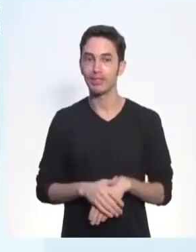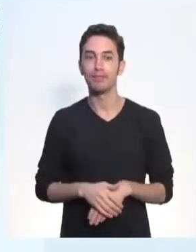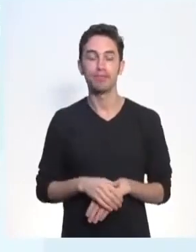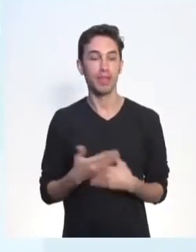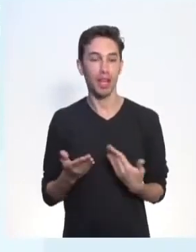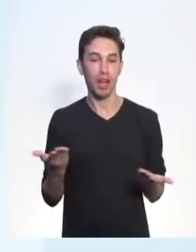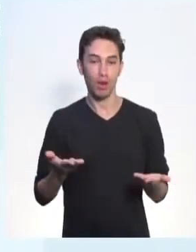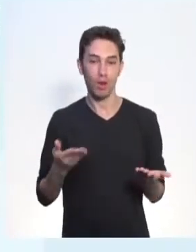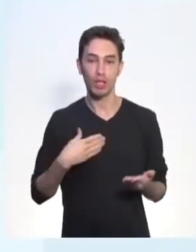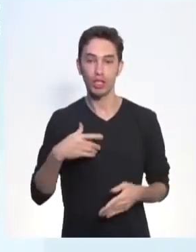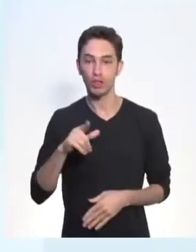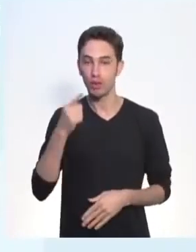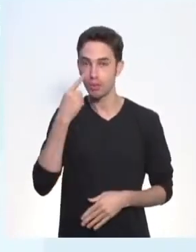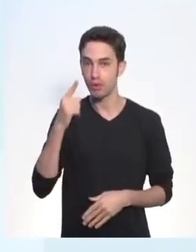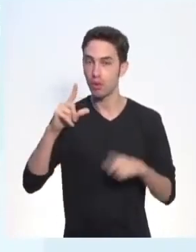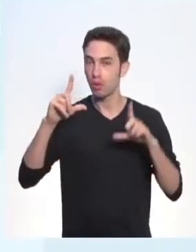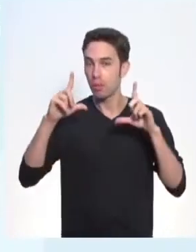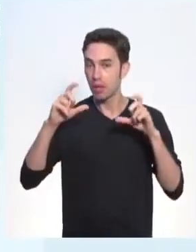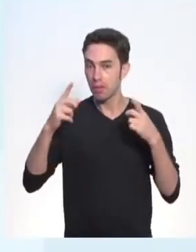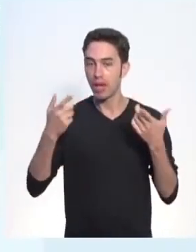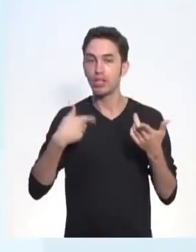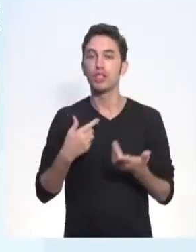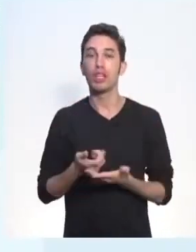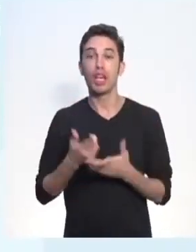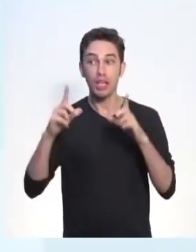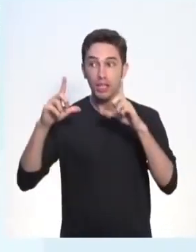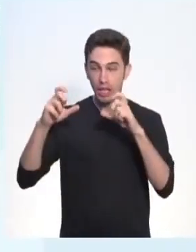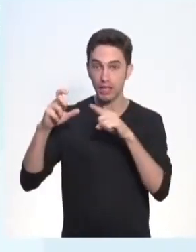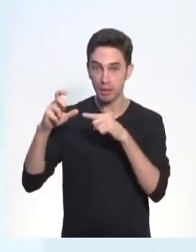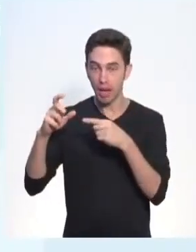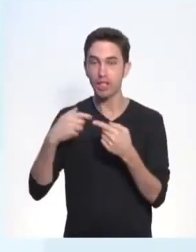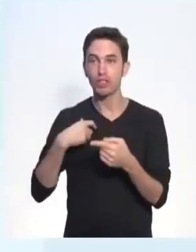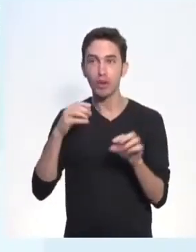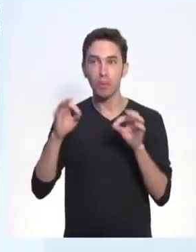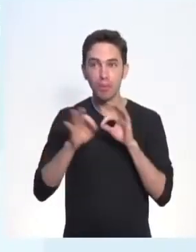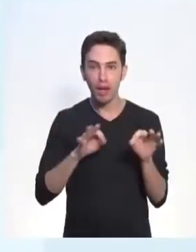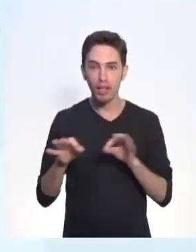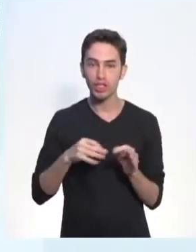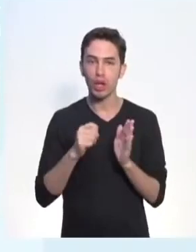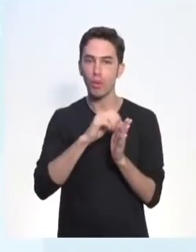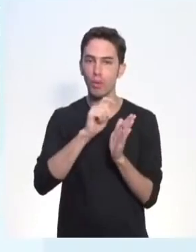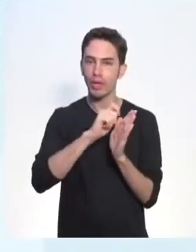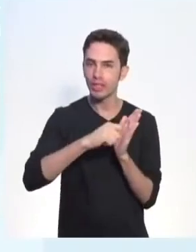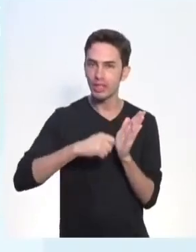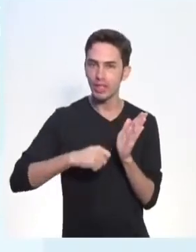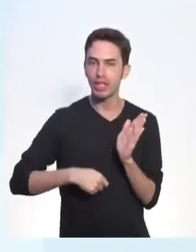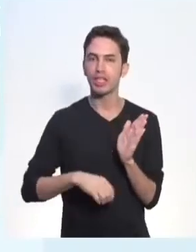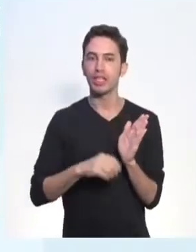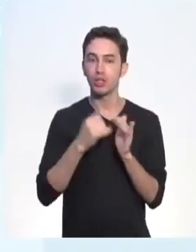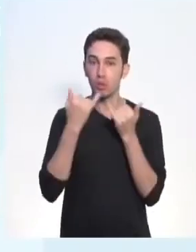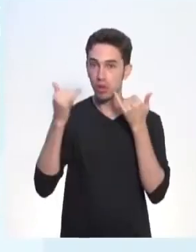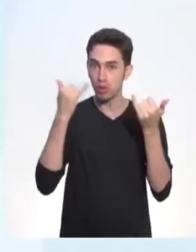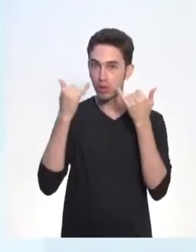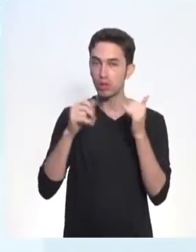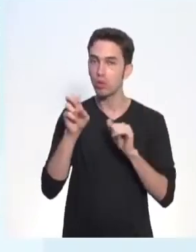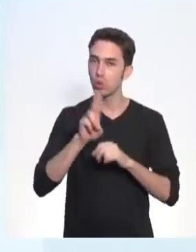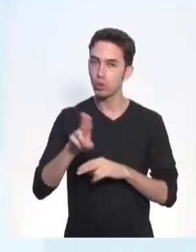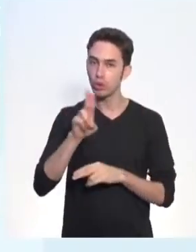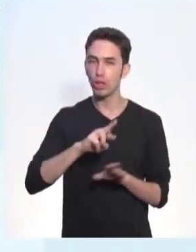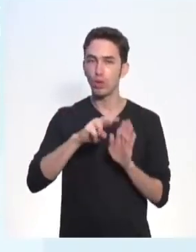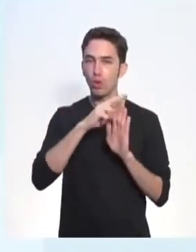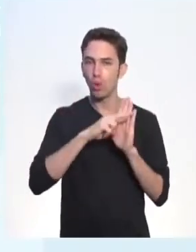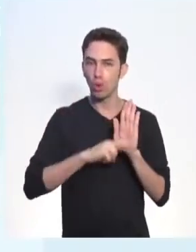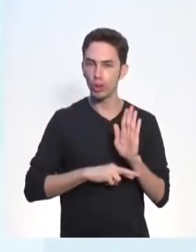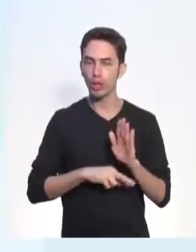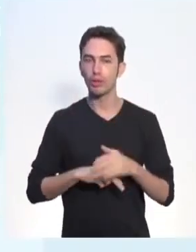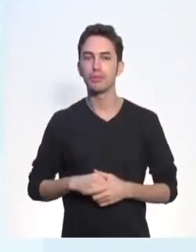seguir, vamos escolher uma imagem e, a partir dela, planejaremos a escrita de uma notícia por meio de um roteiro.